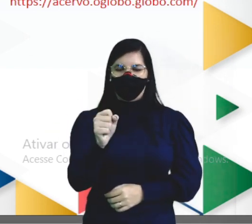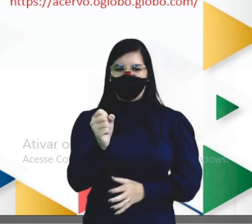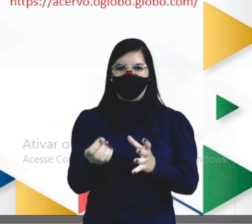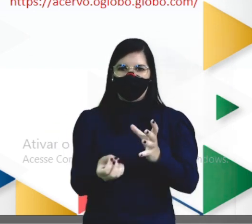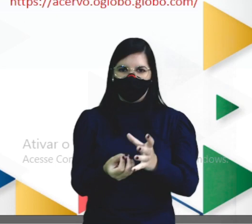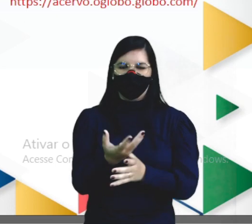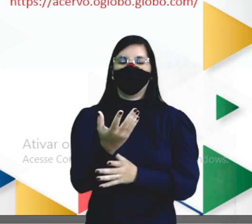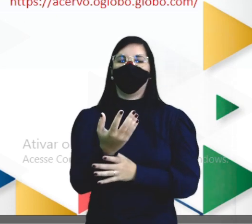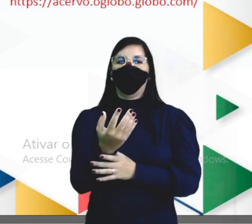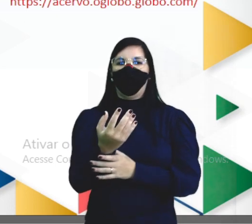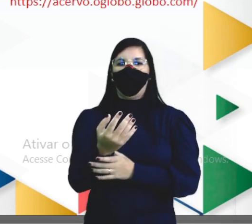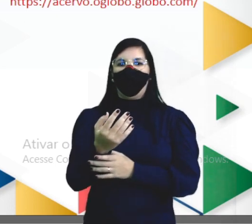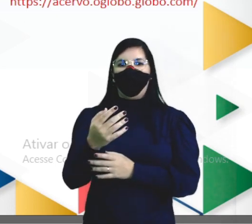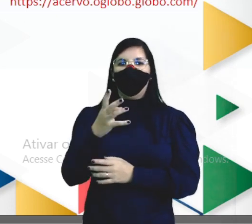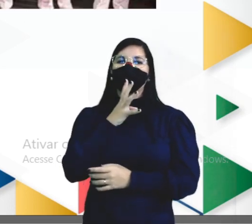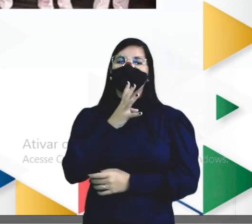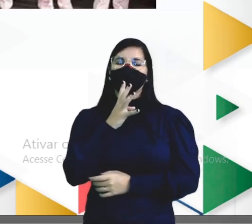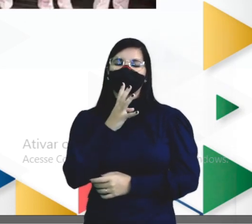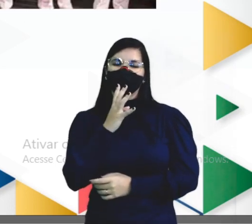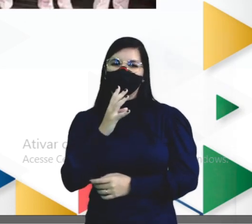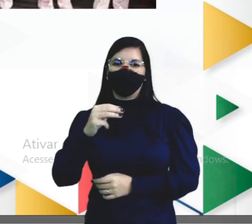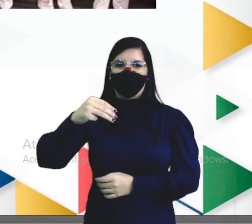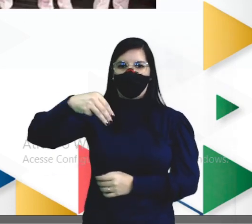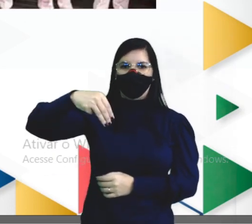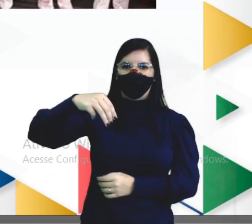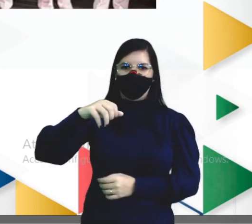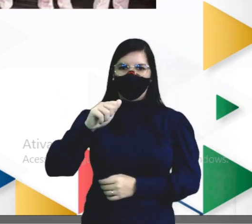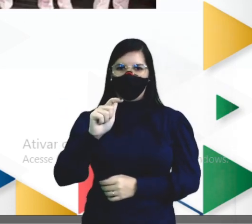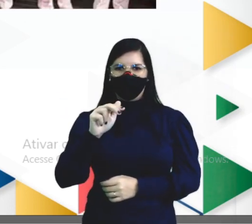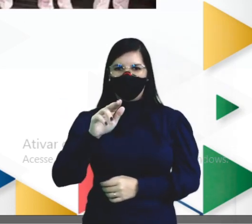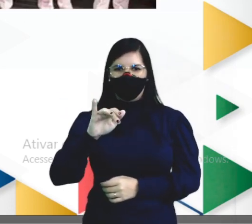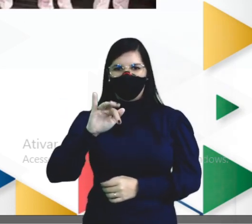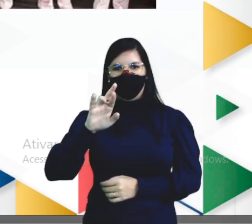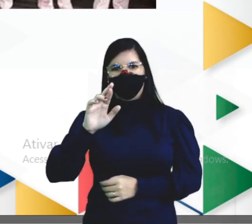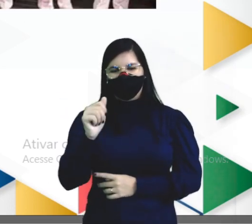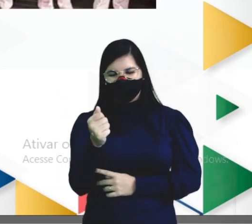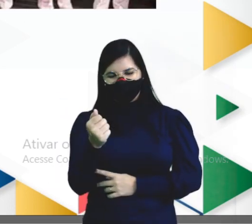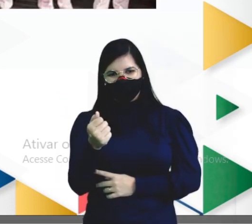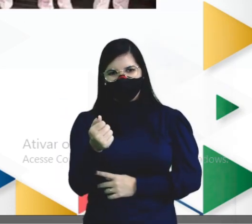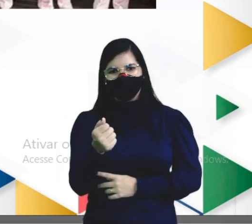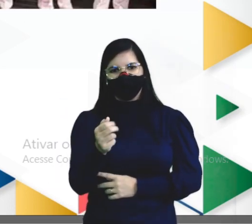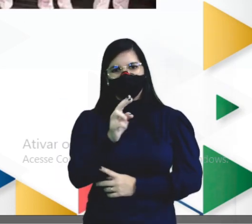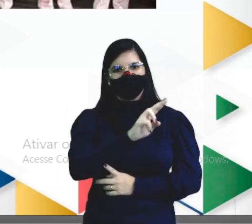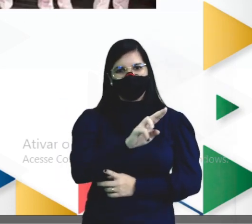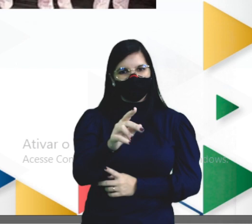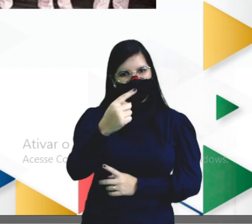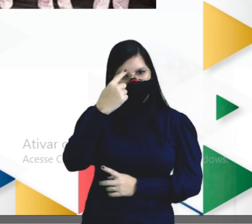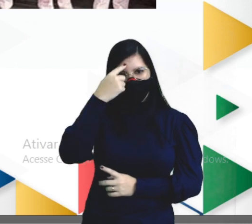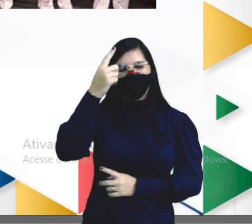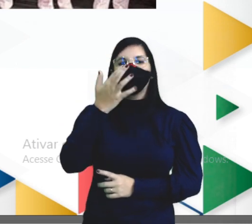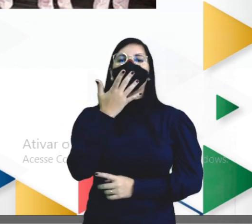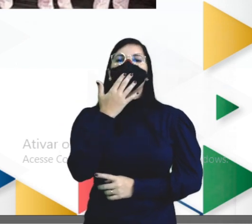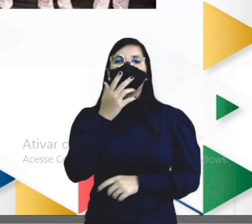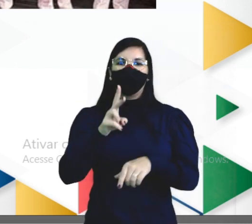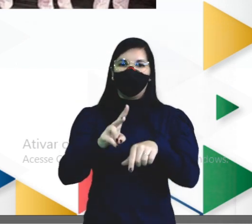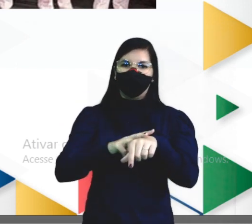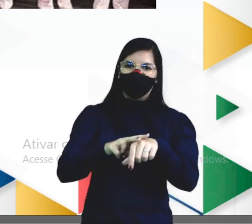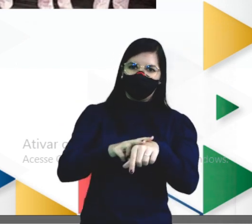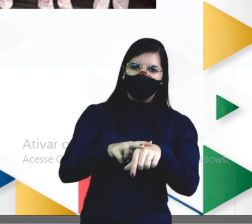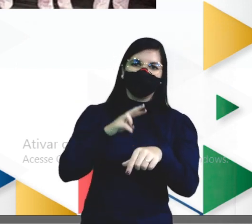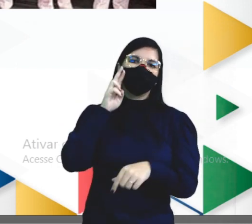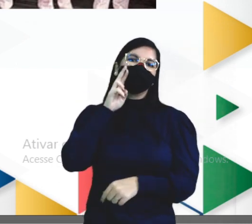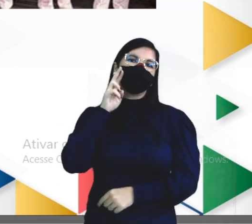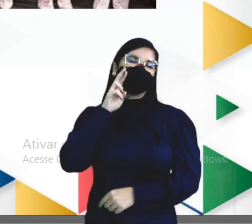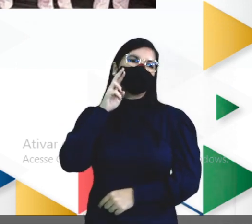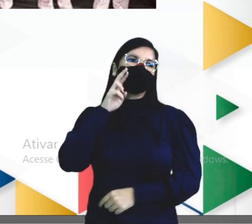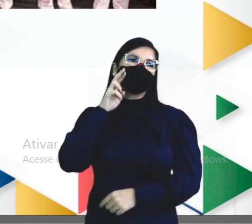Primeira, né? Que a gente, né? Cartola, além do nome, deu a ideia de cores verde e rosa para a